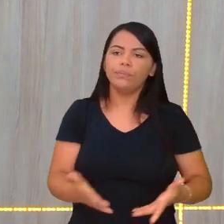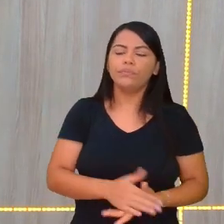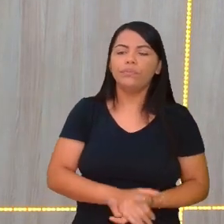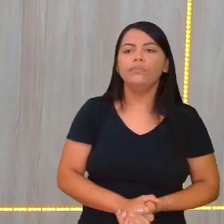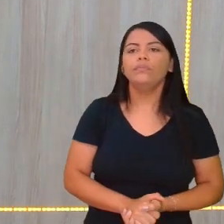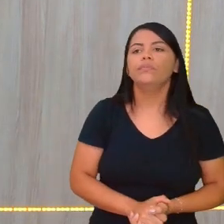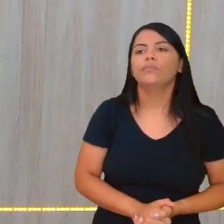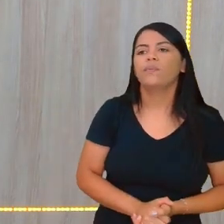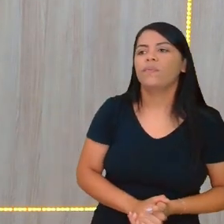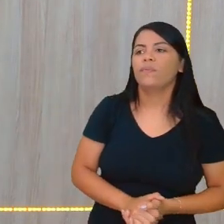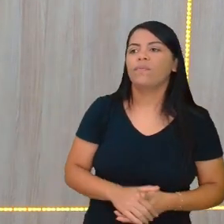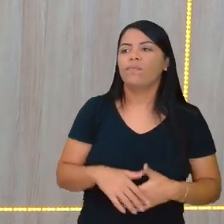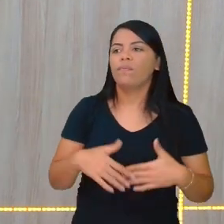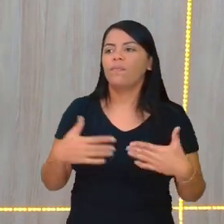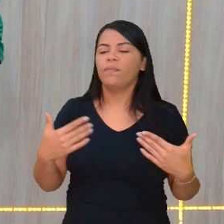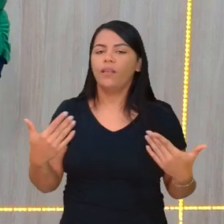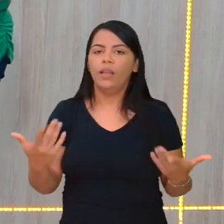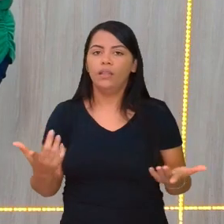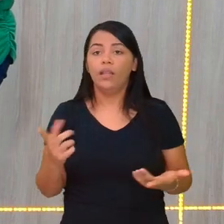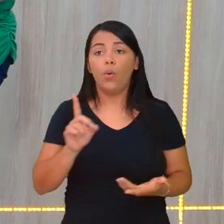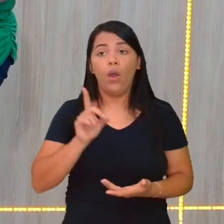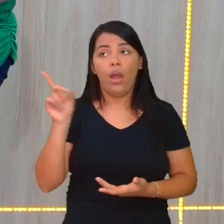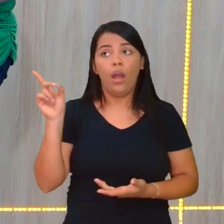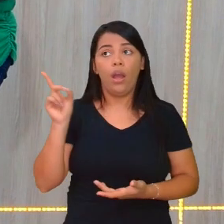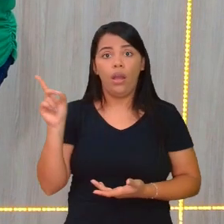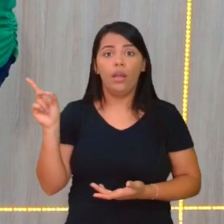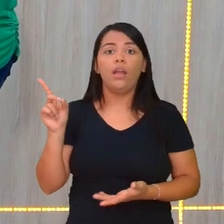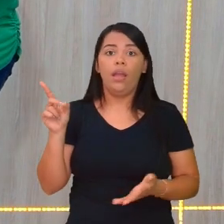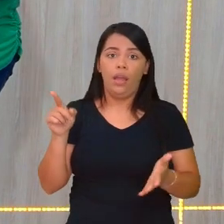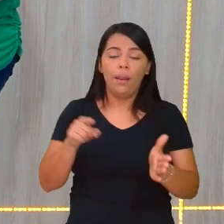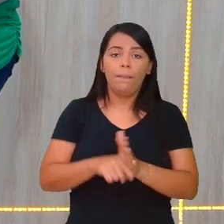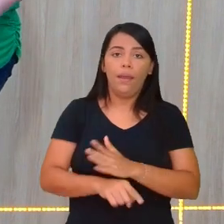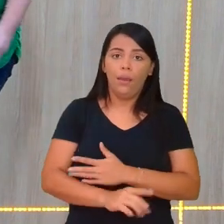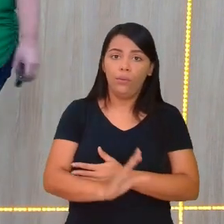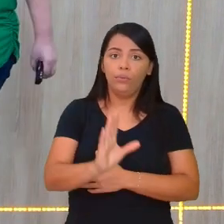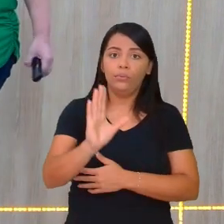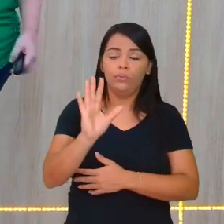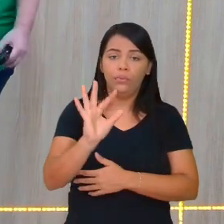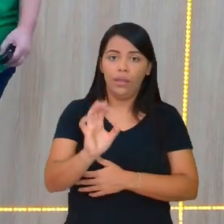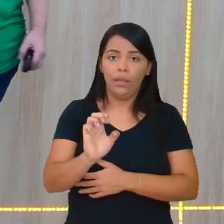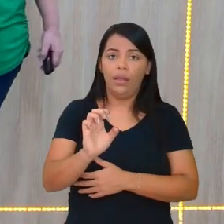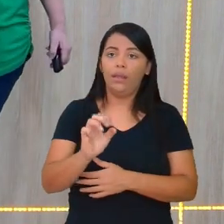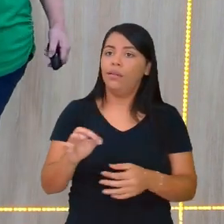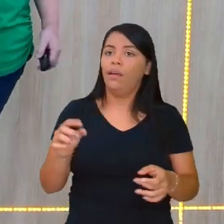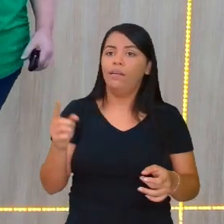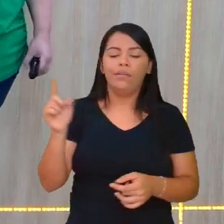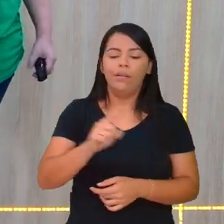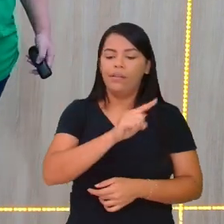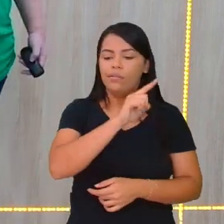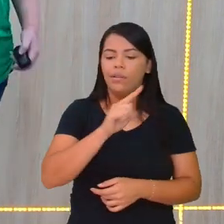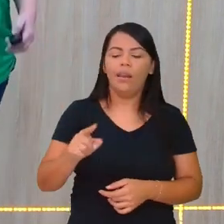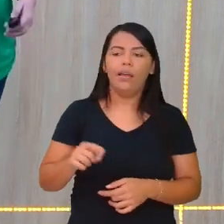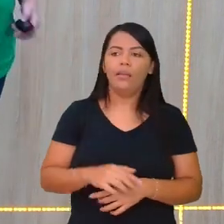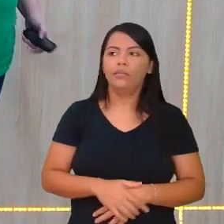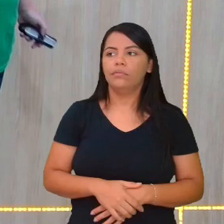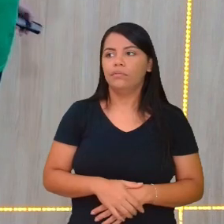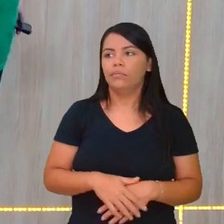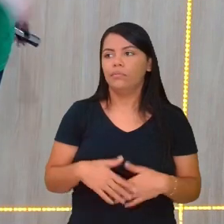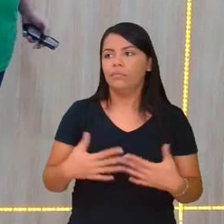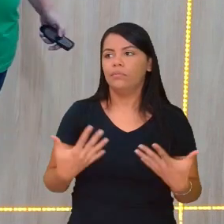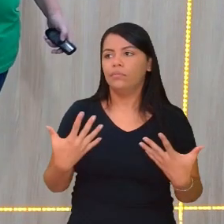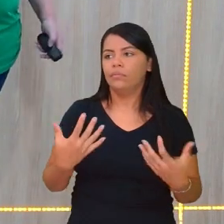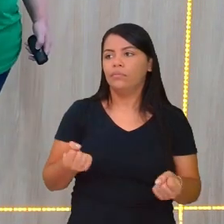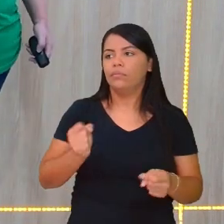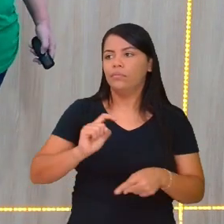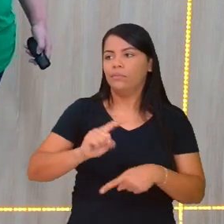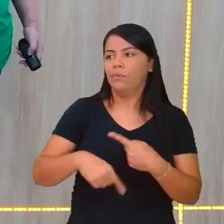Ou seja, aquela questão estava cancelada. Vamos para a próxima? Ou tem alguma pergunta